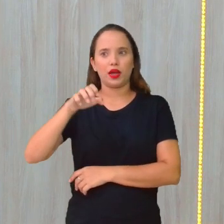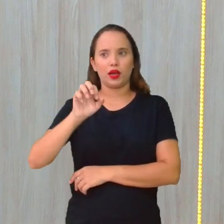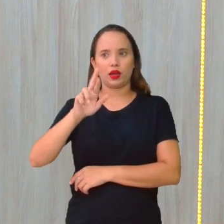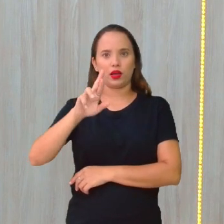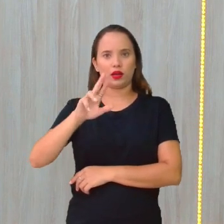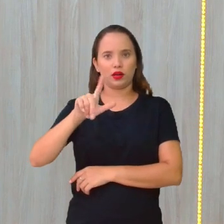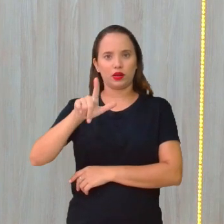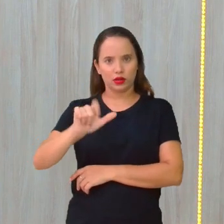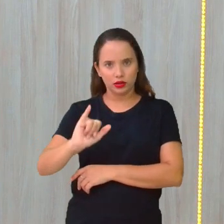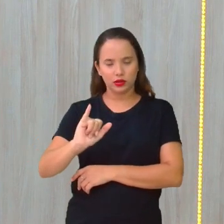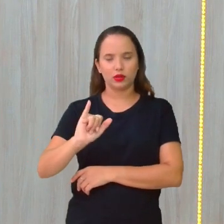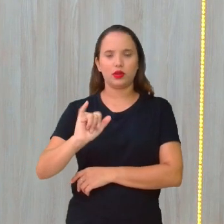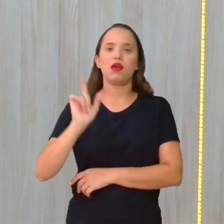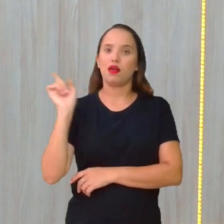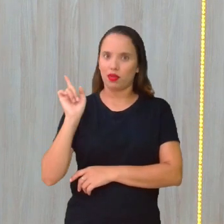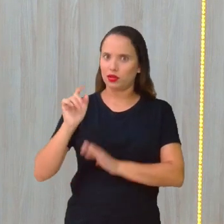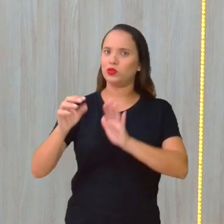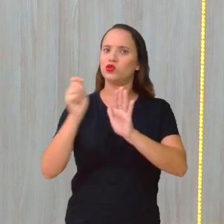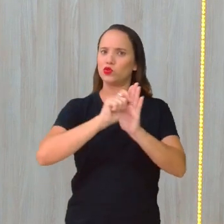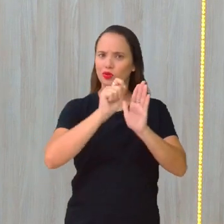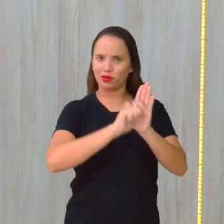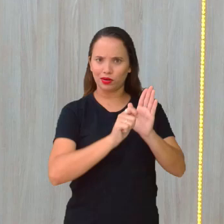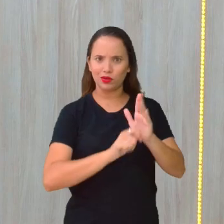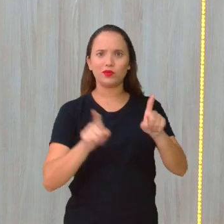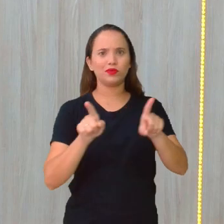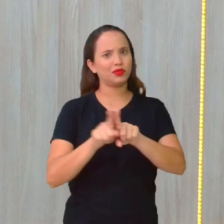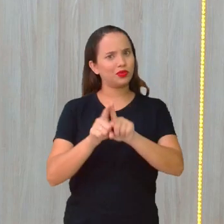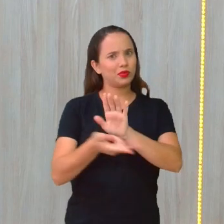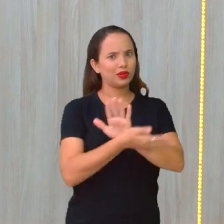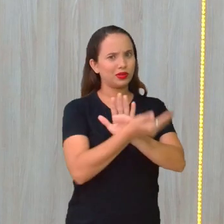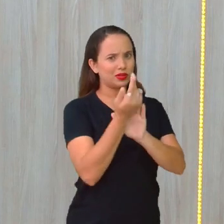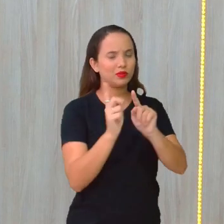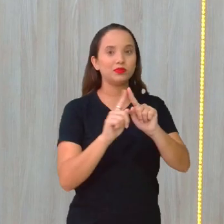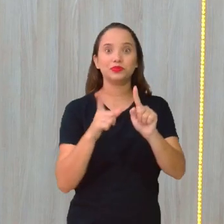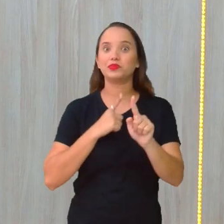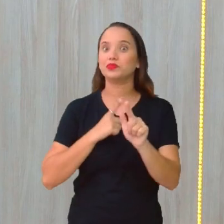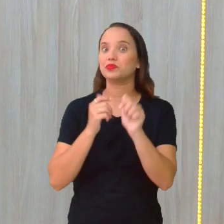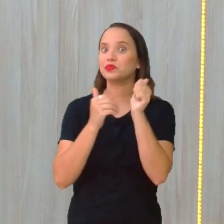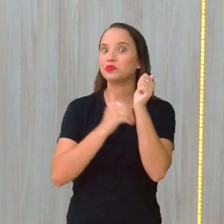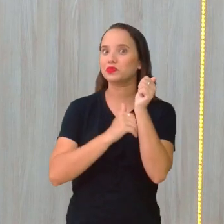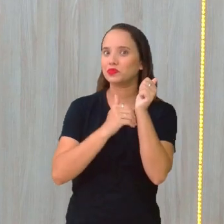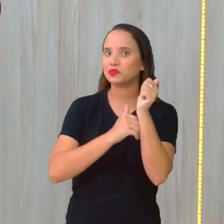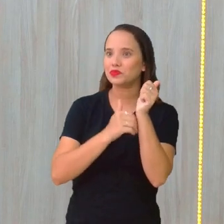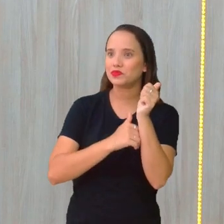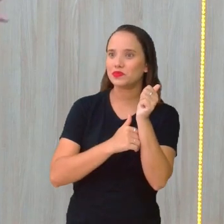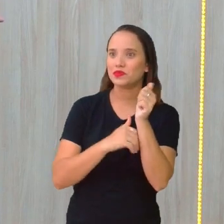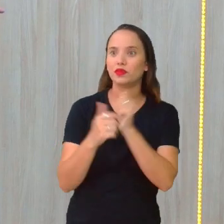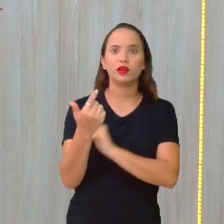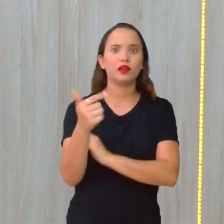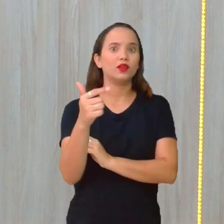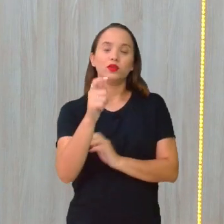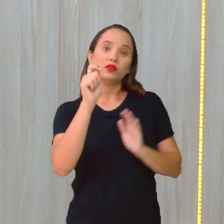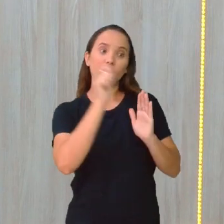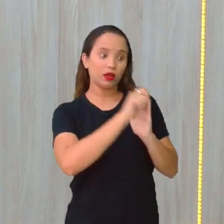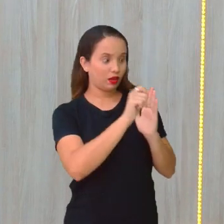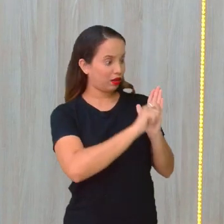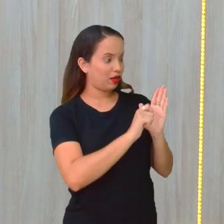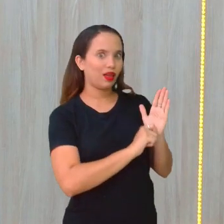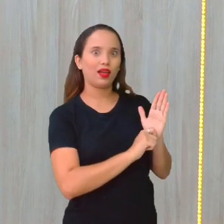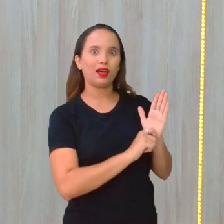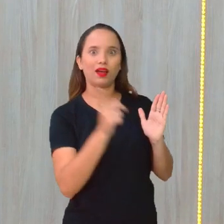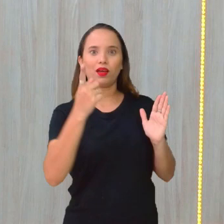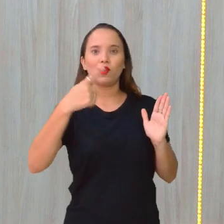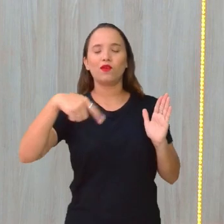a historinha como os desenhos. Mas existe um segredinho nesse livro. Não existe escrita. Vocês vão ter